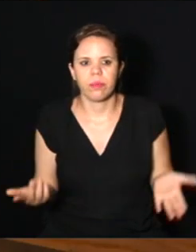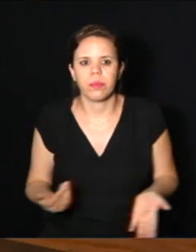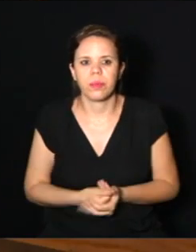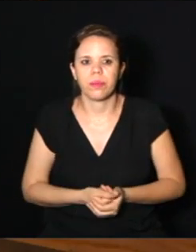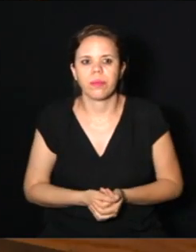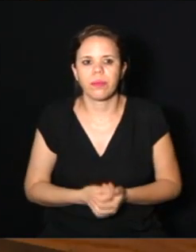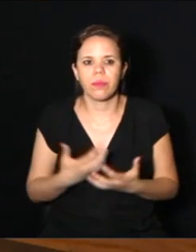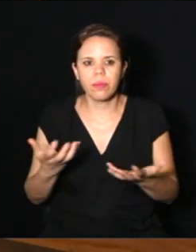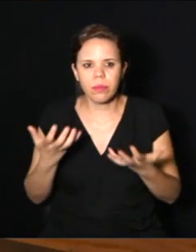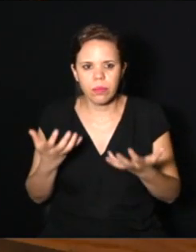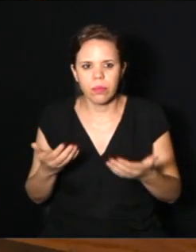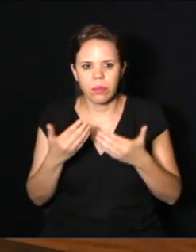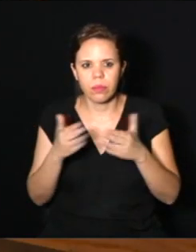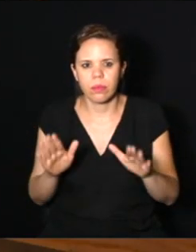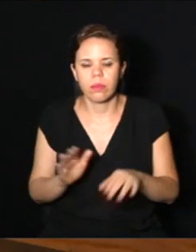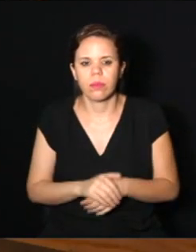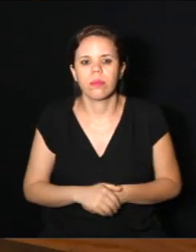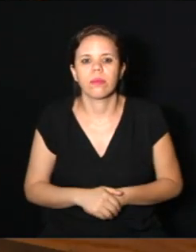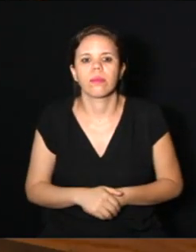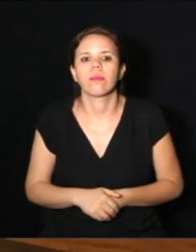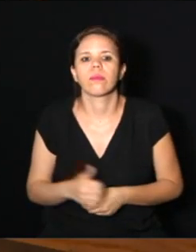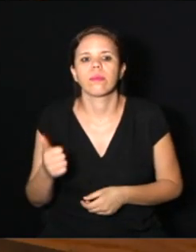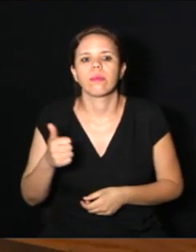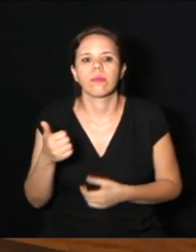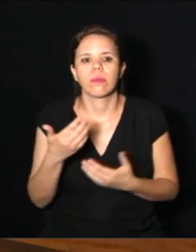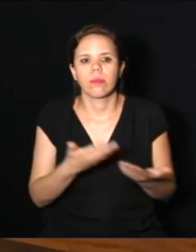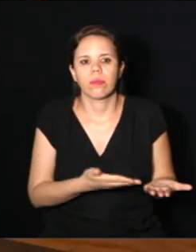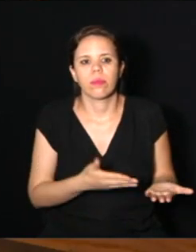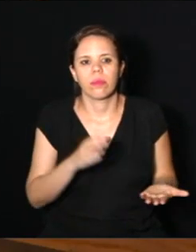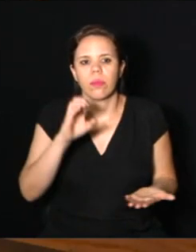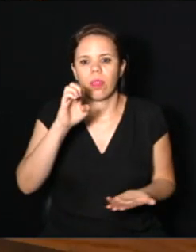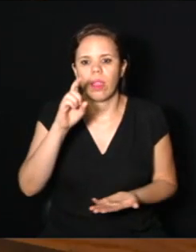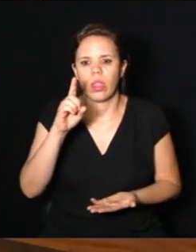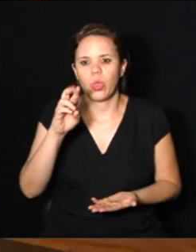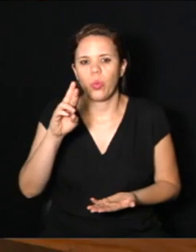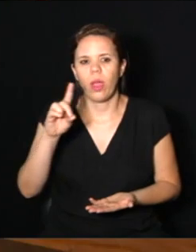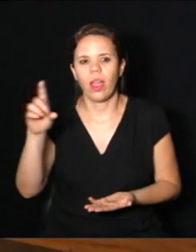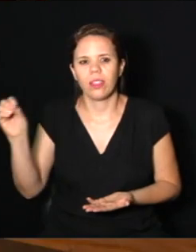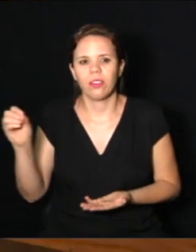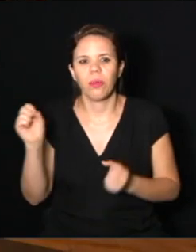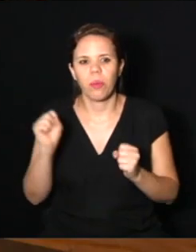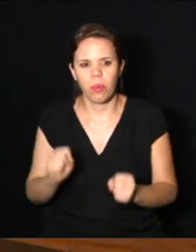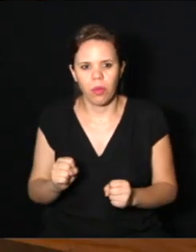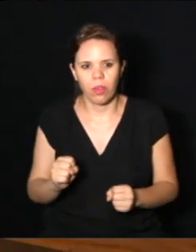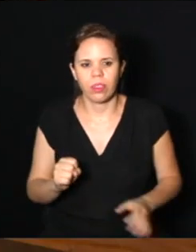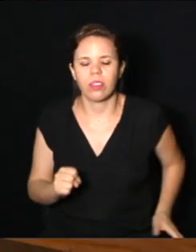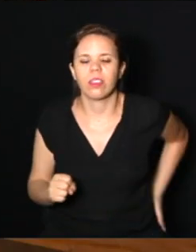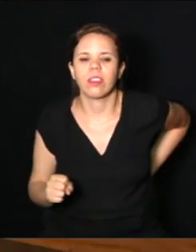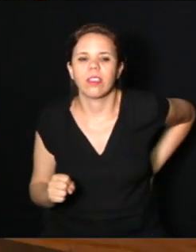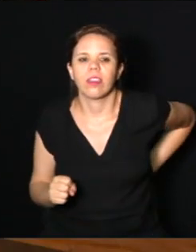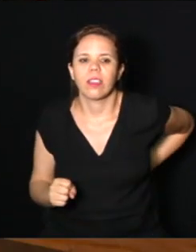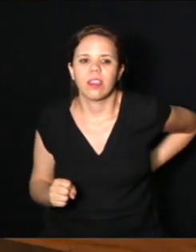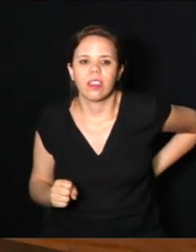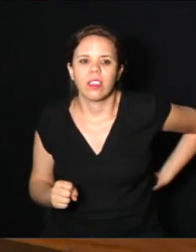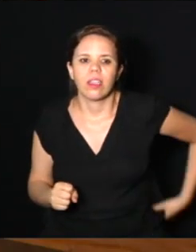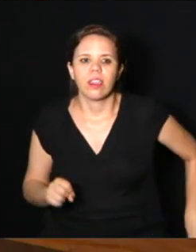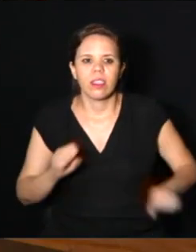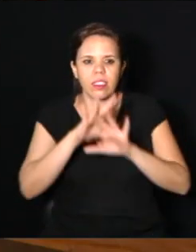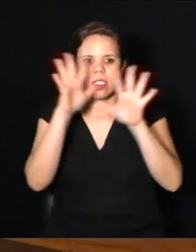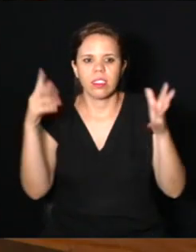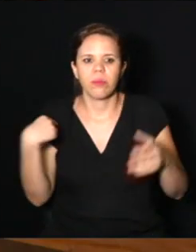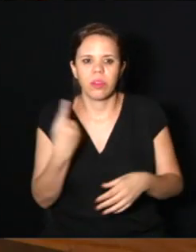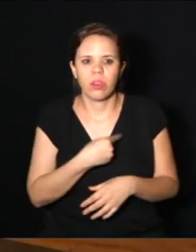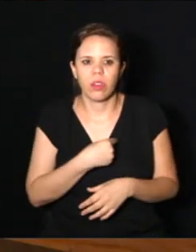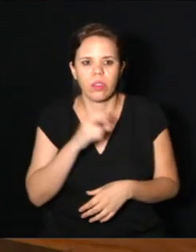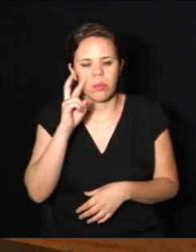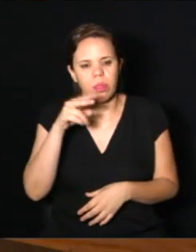E aí eu quero abrir a palavra, primeiro, então, para o Eduardo, para que ele possa fazer um esclarecimento melhor para nós sobre essa situação e a gente